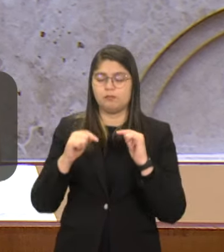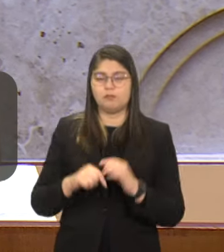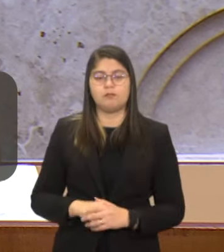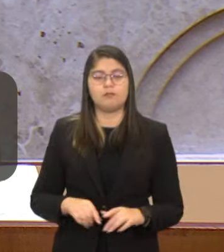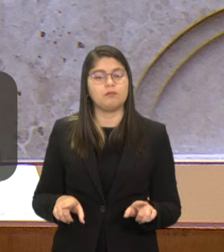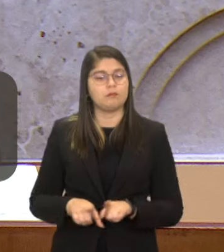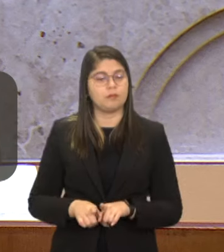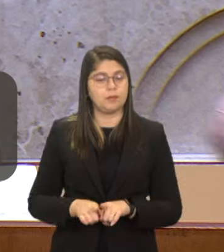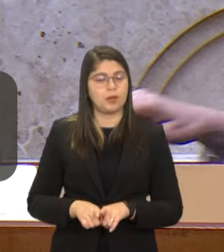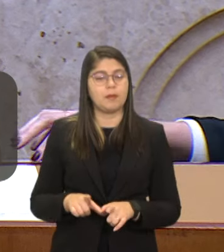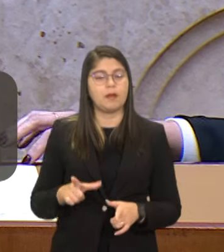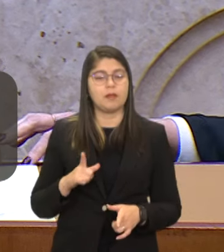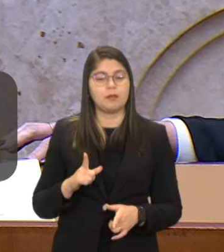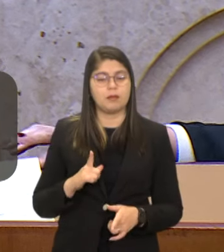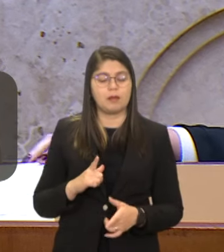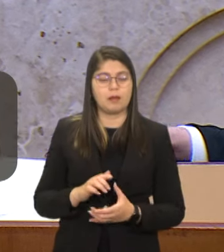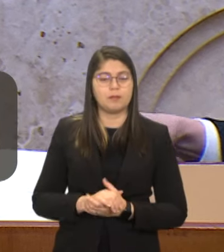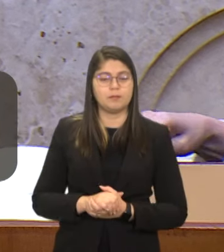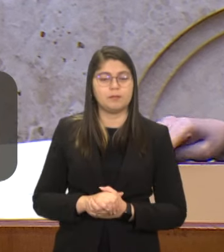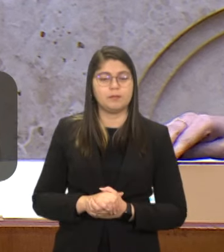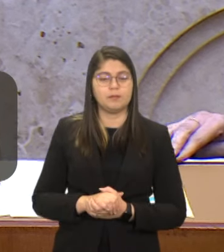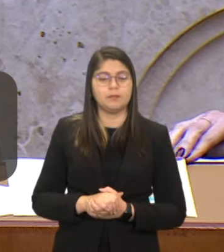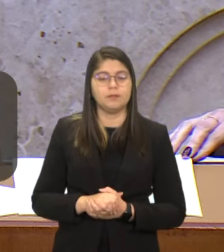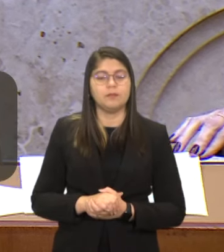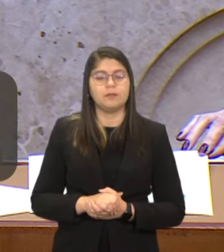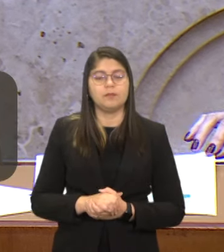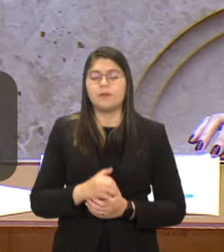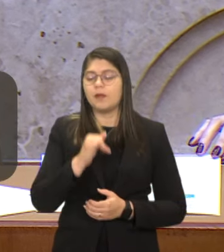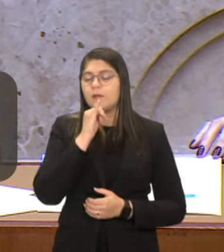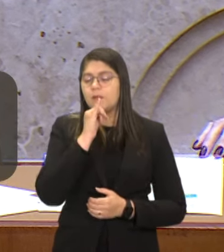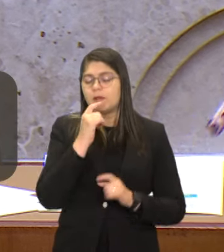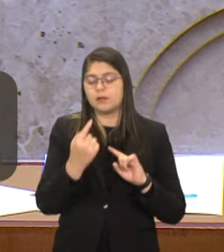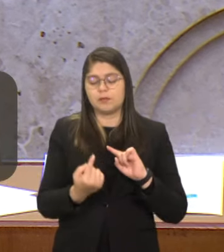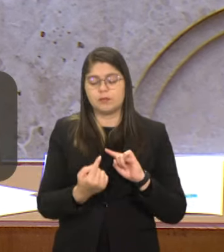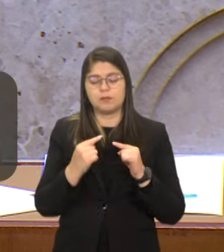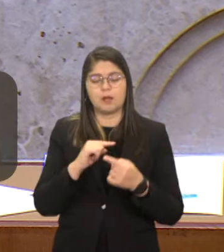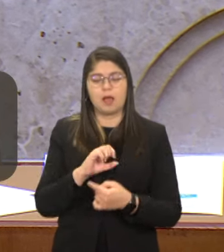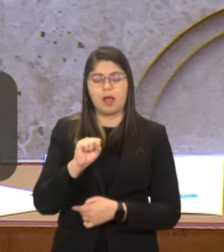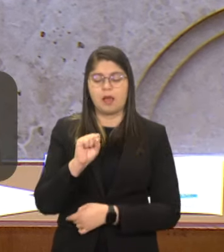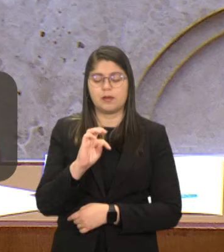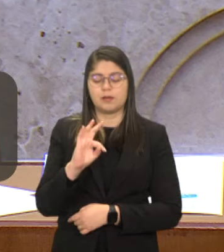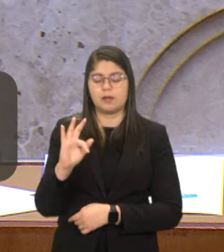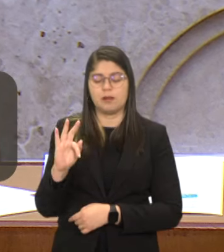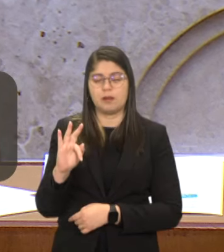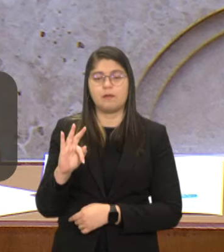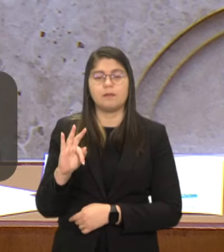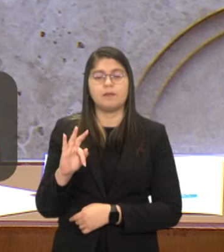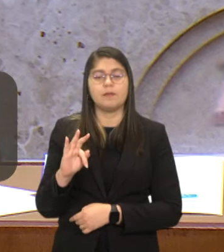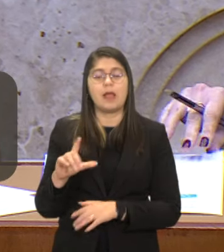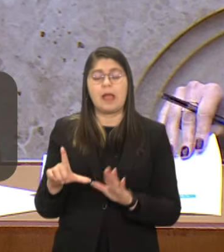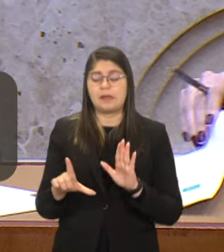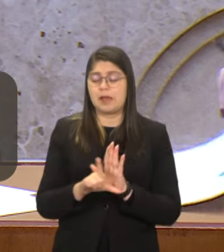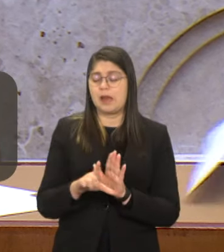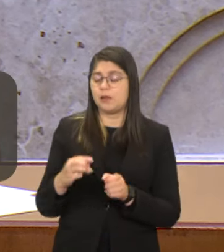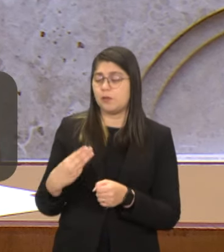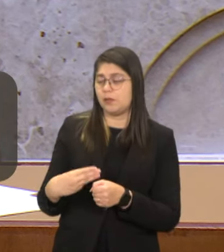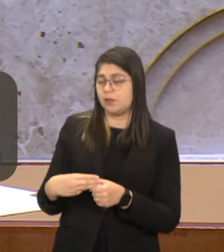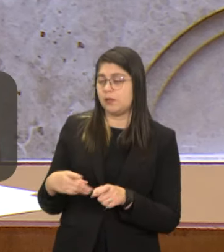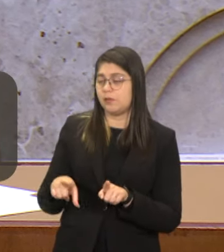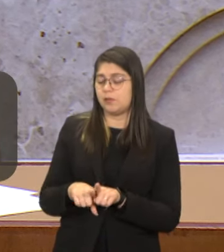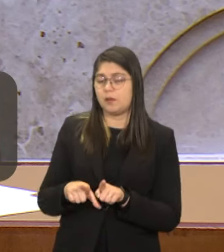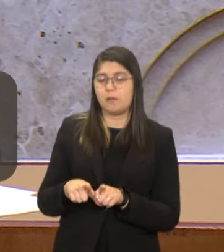estabelecer a disciplina em sentido oposto aos parâmetros estabelecidos pelo Supremo, a lei municipal também estabeleceu